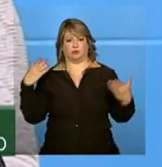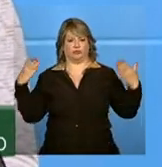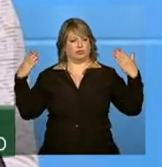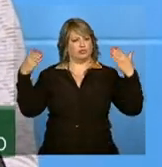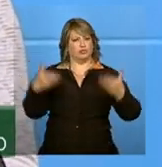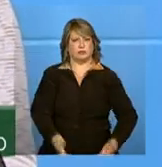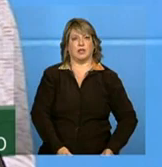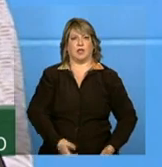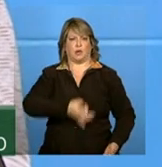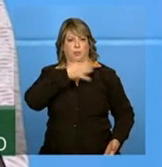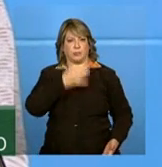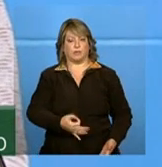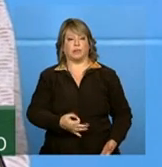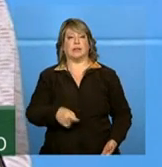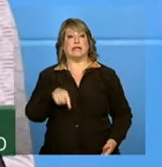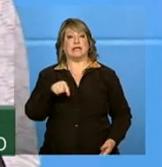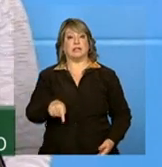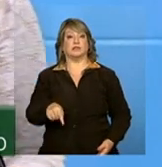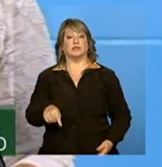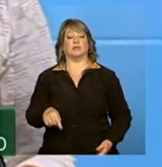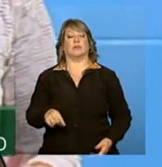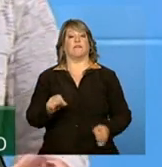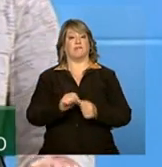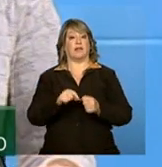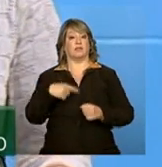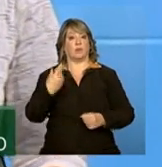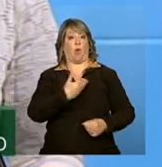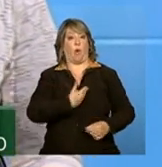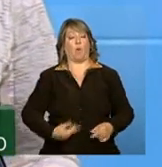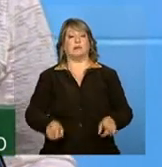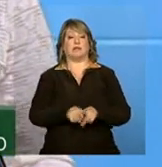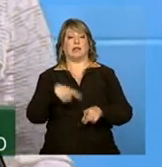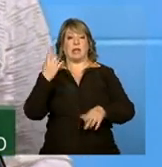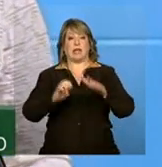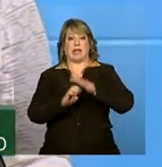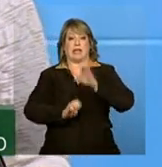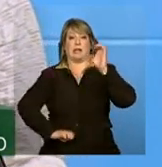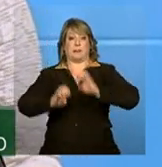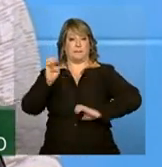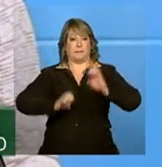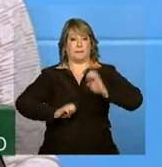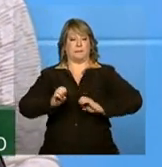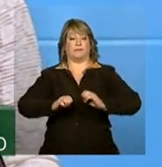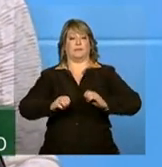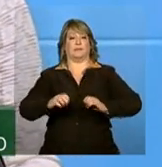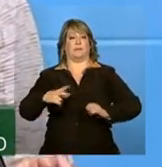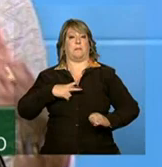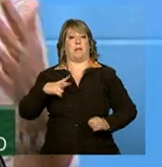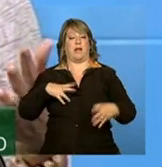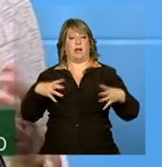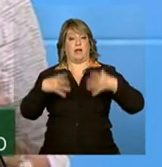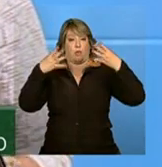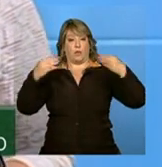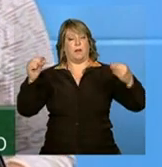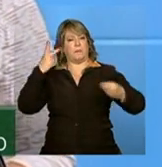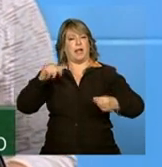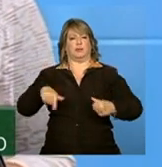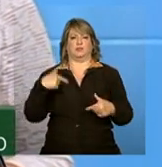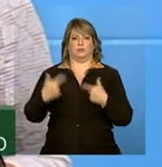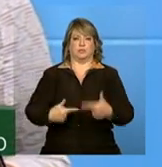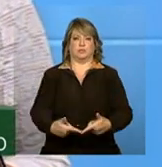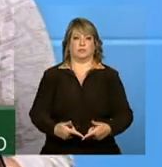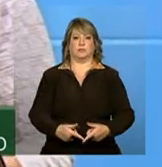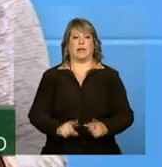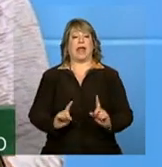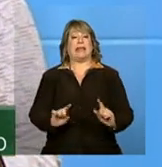direto, isso trouxe não somente o governo, mas também as empresas do setor privado holandês para a ação. E